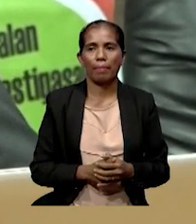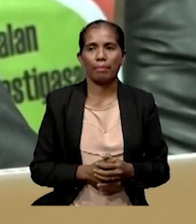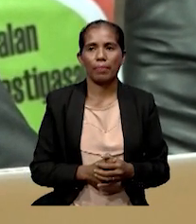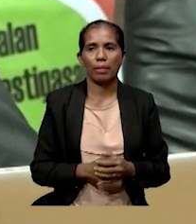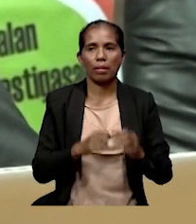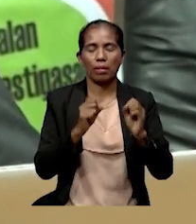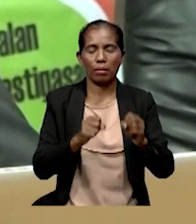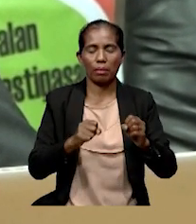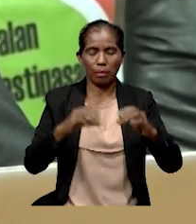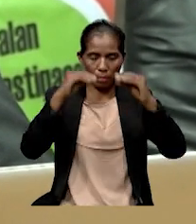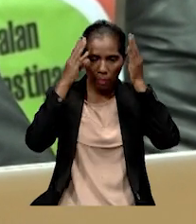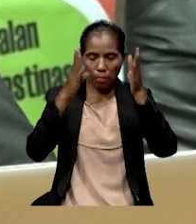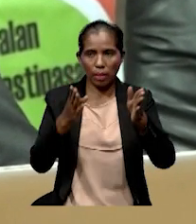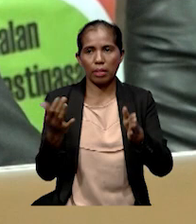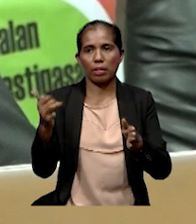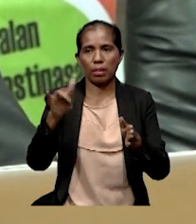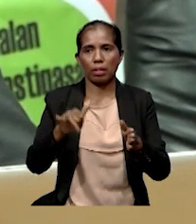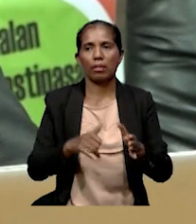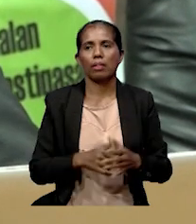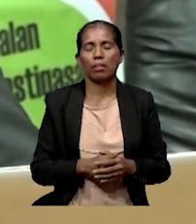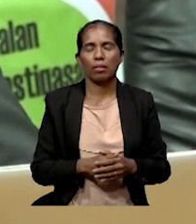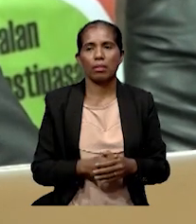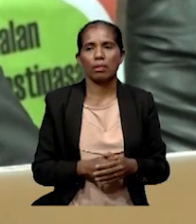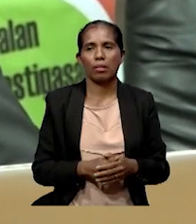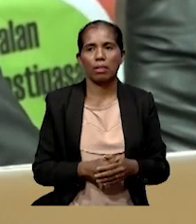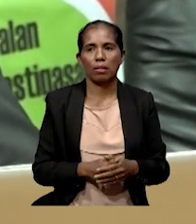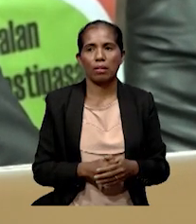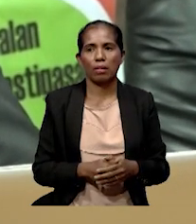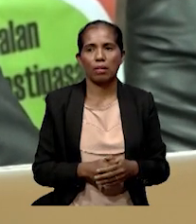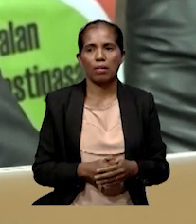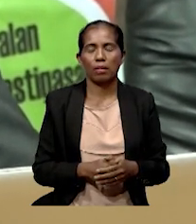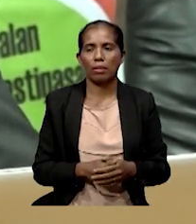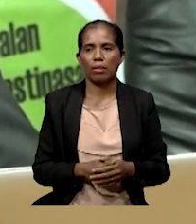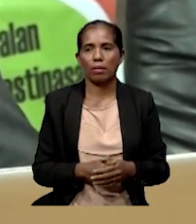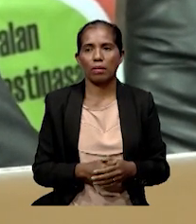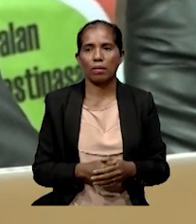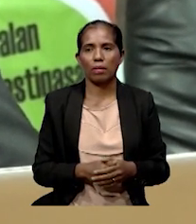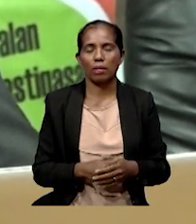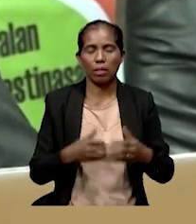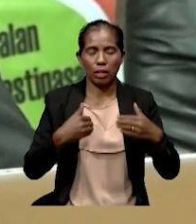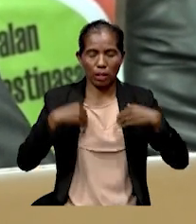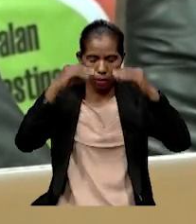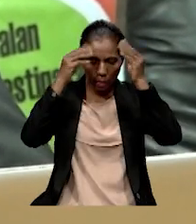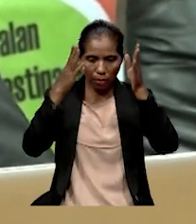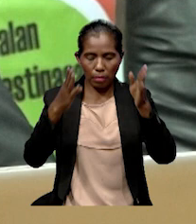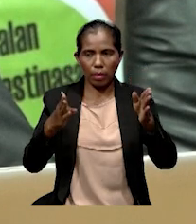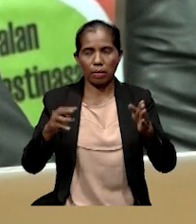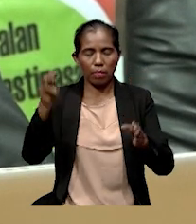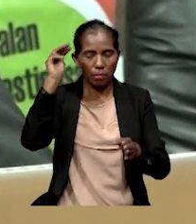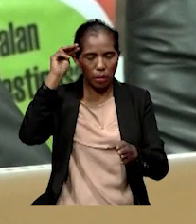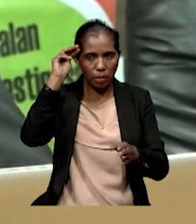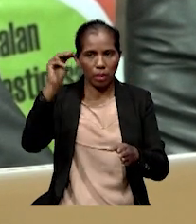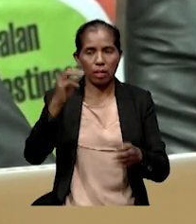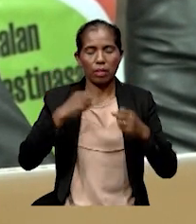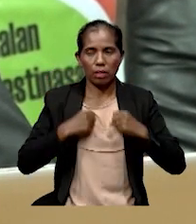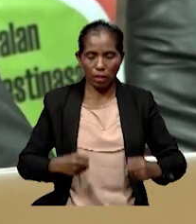Balo. Balo, né? Ia funcionário husi Ministério